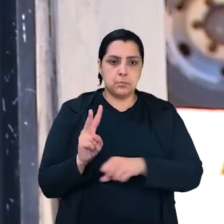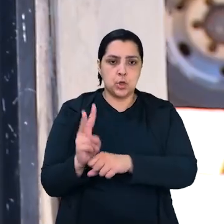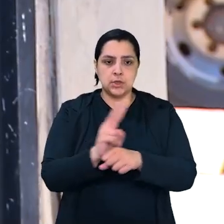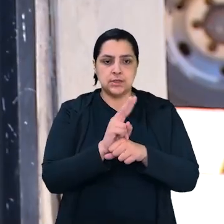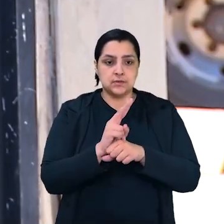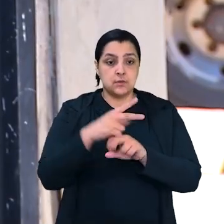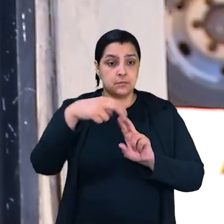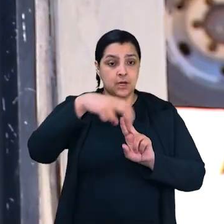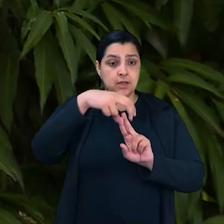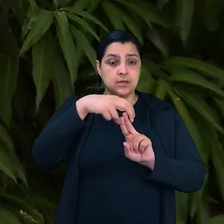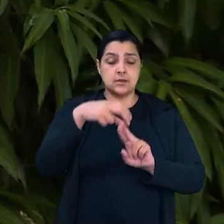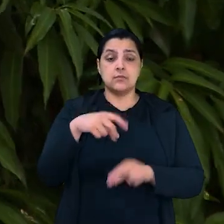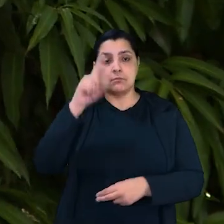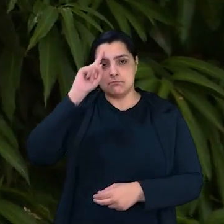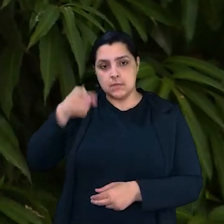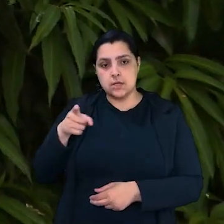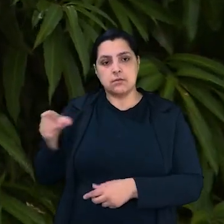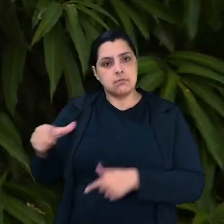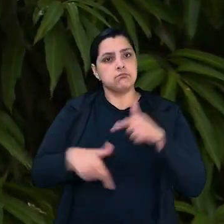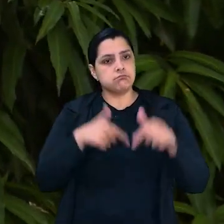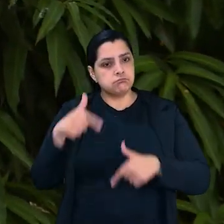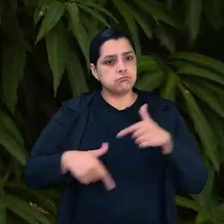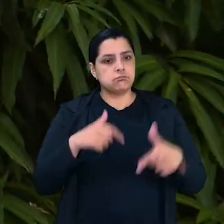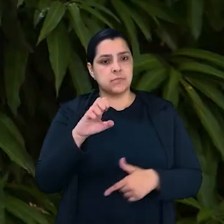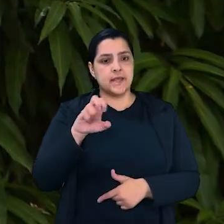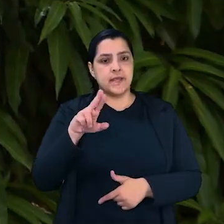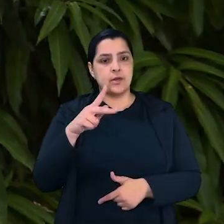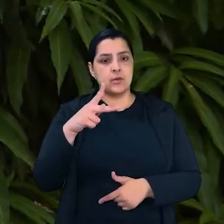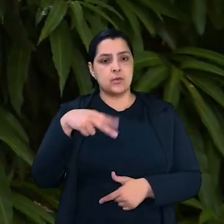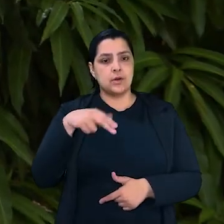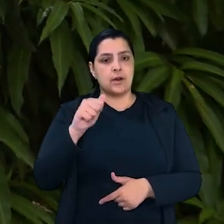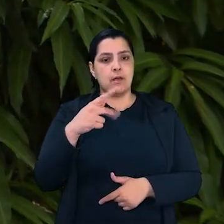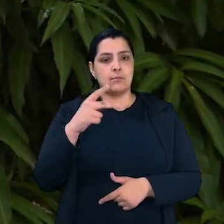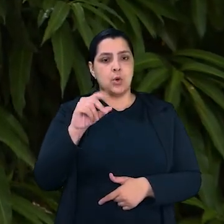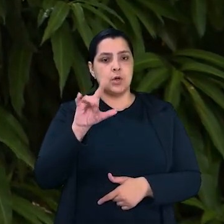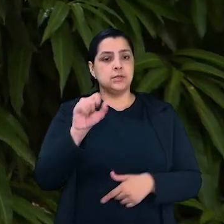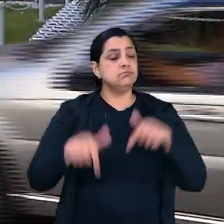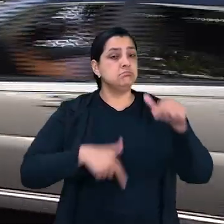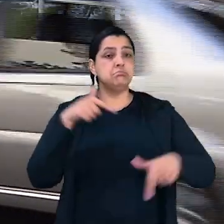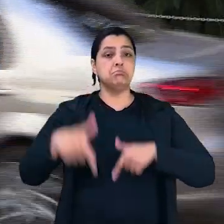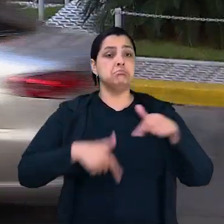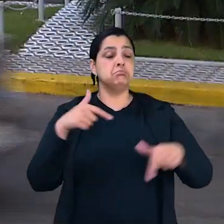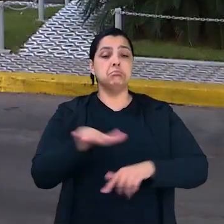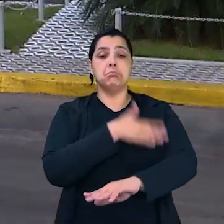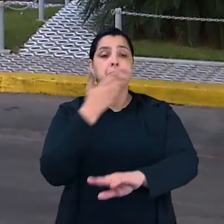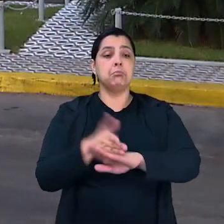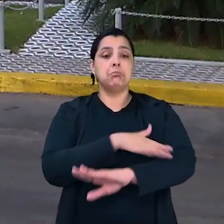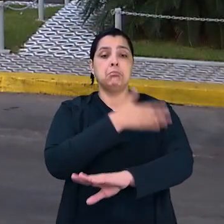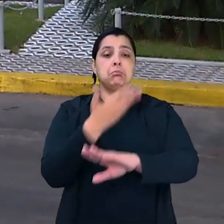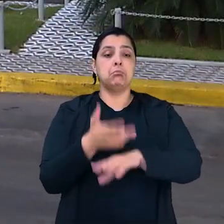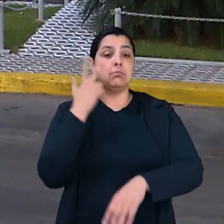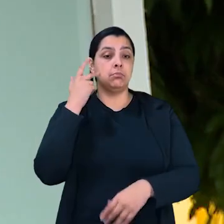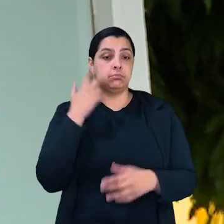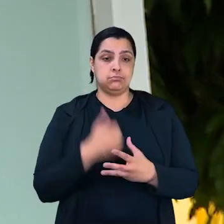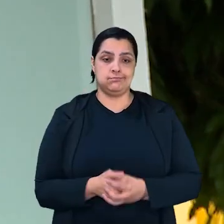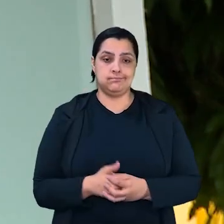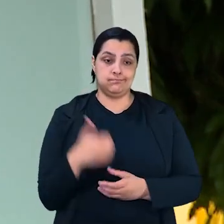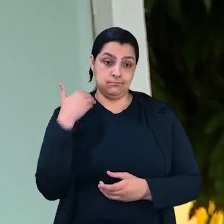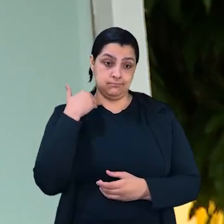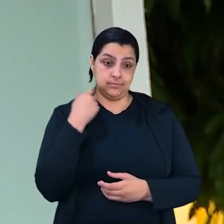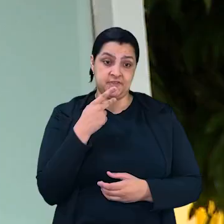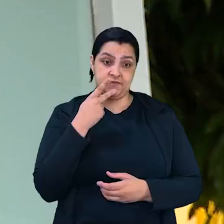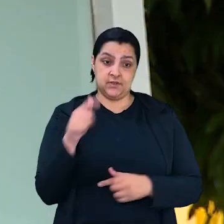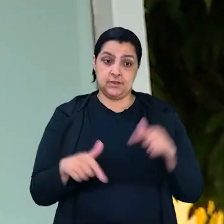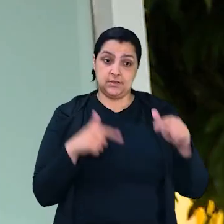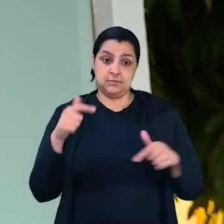mesmo sem proteção, o Bradesco manteve a agência de Eunápolis aberta e com funcionamento normal. O banco